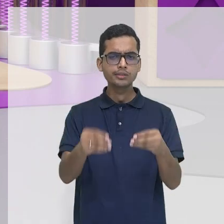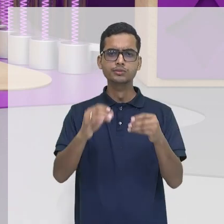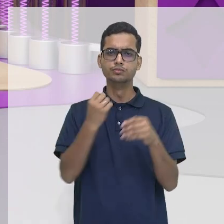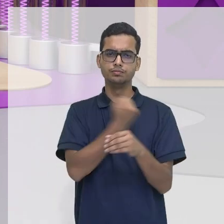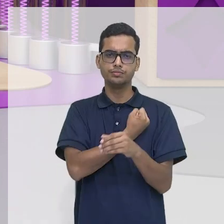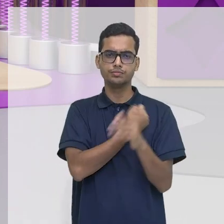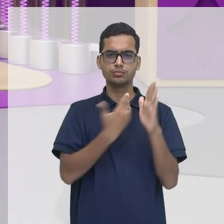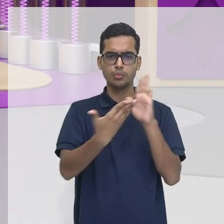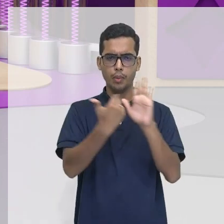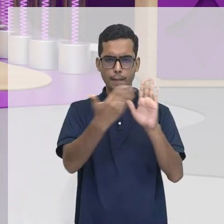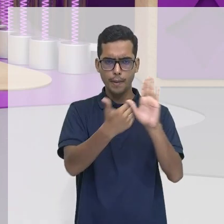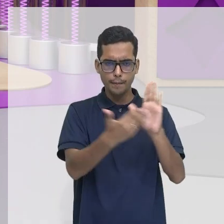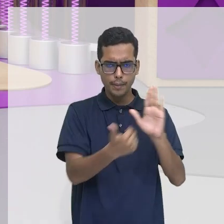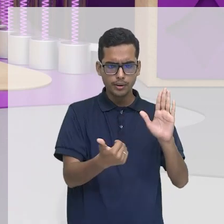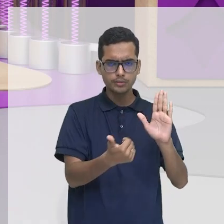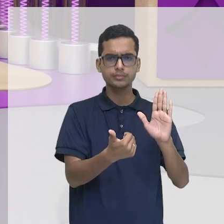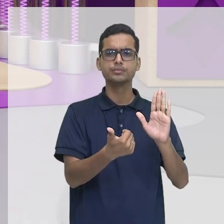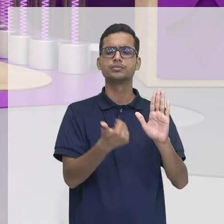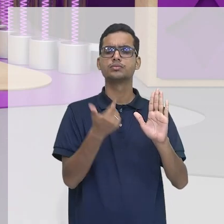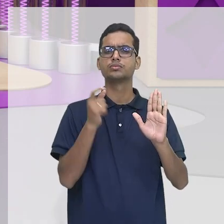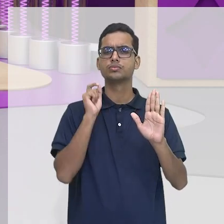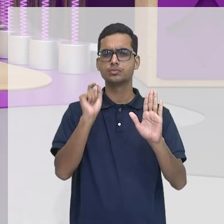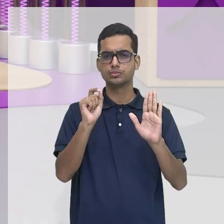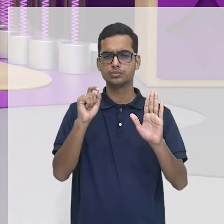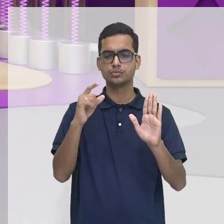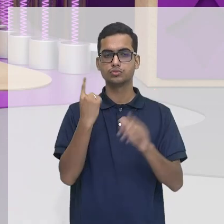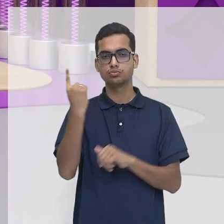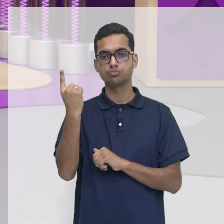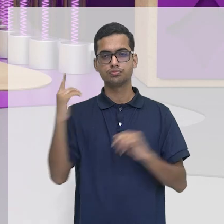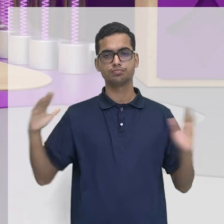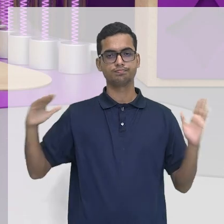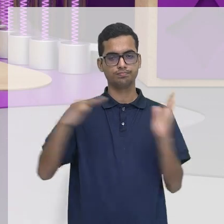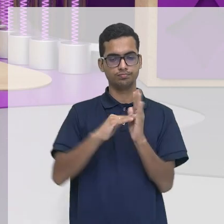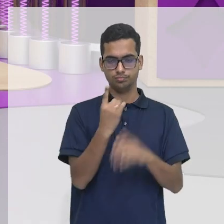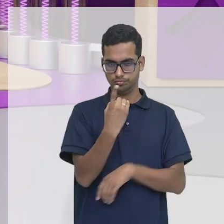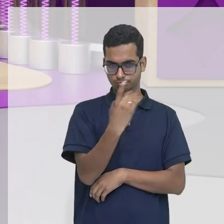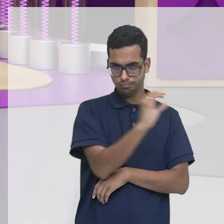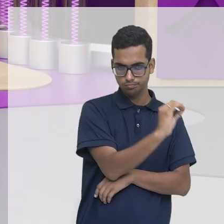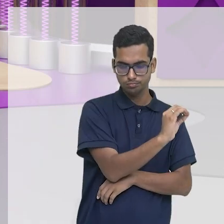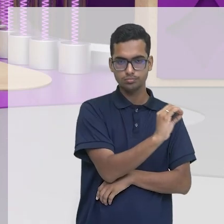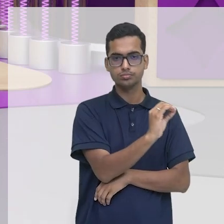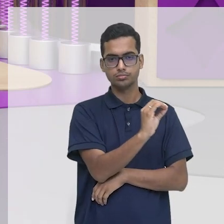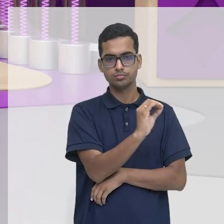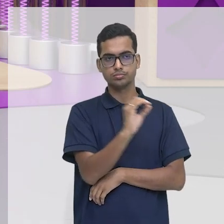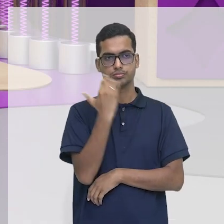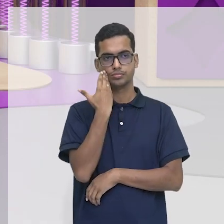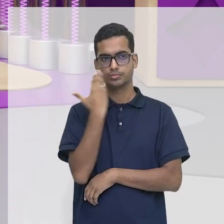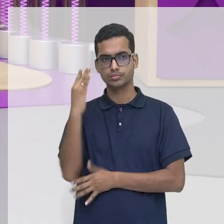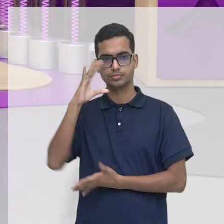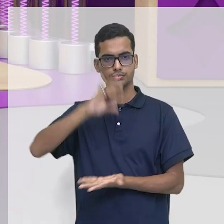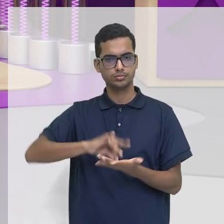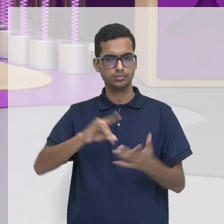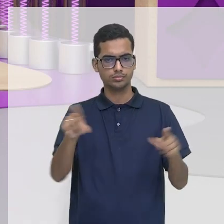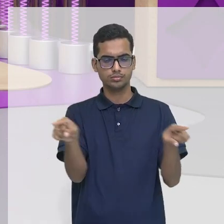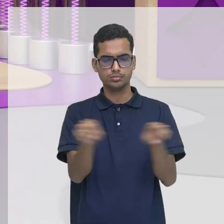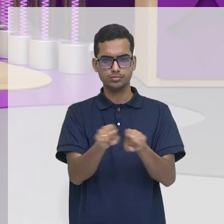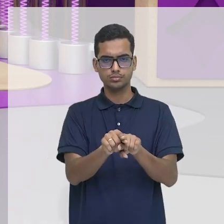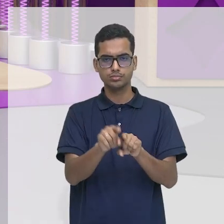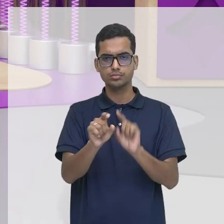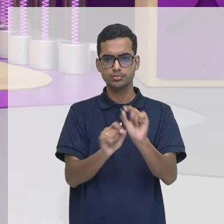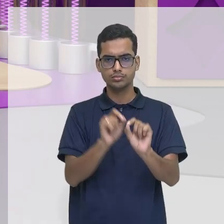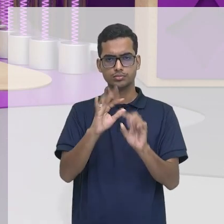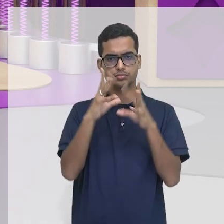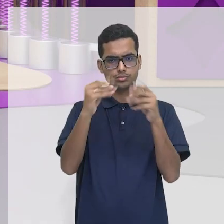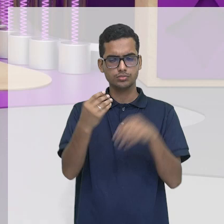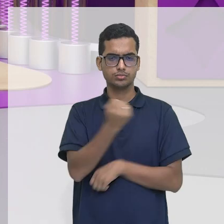eliminamos, agora, de 1 até 100, através do crivo de Eratosthenes, nós temos aqui todos os